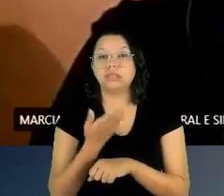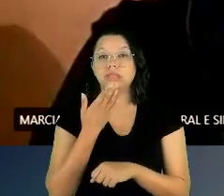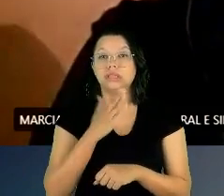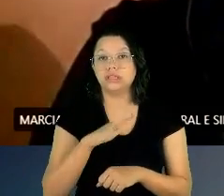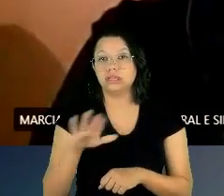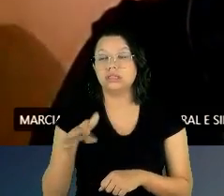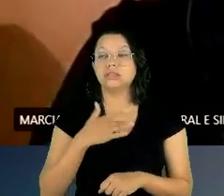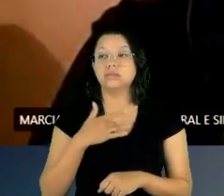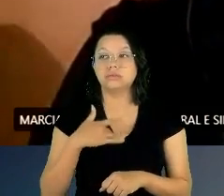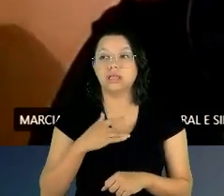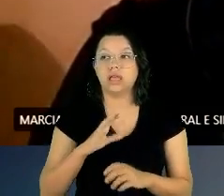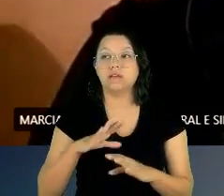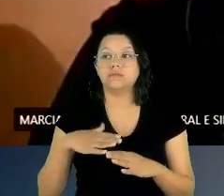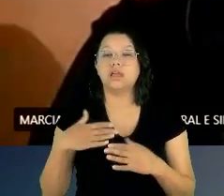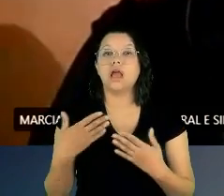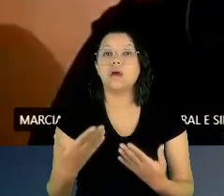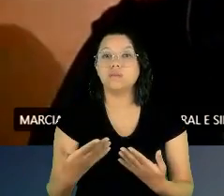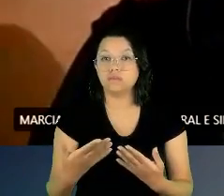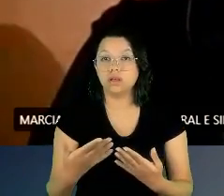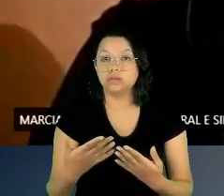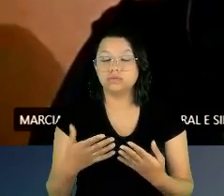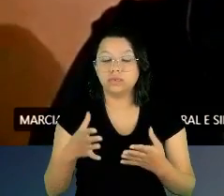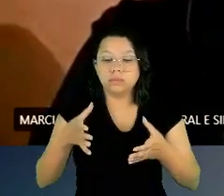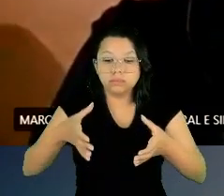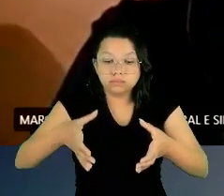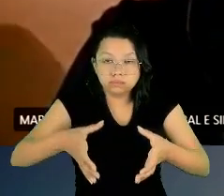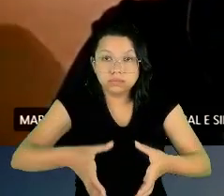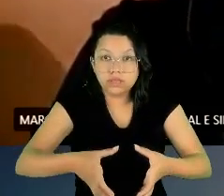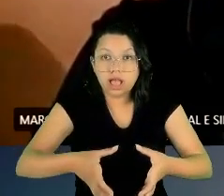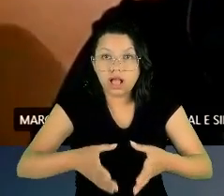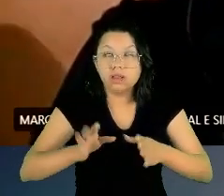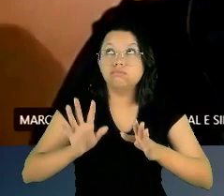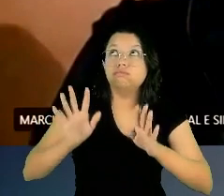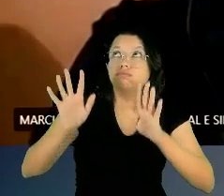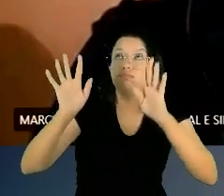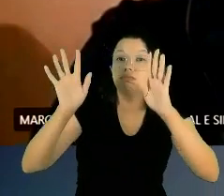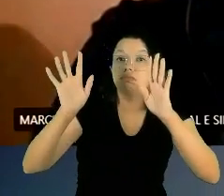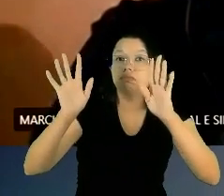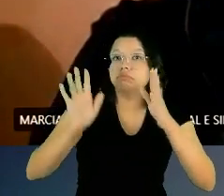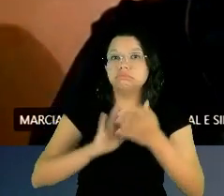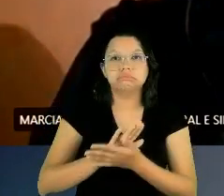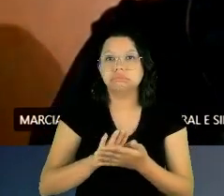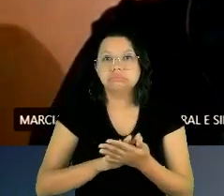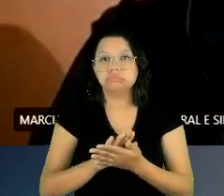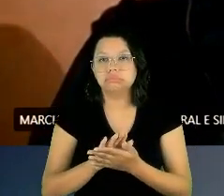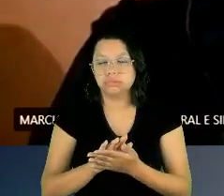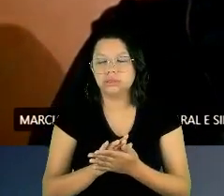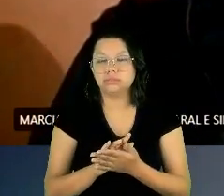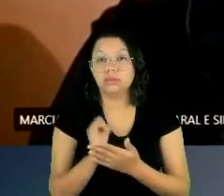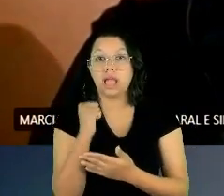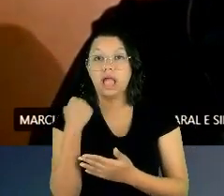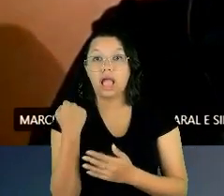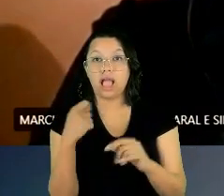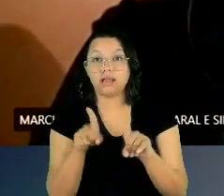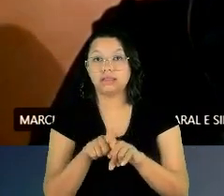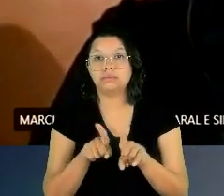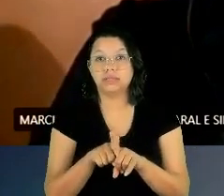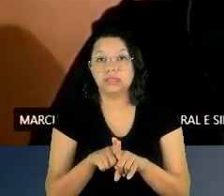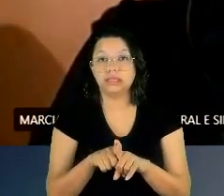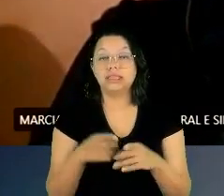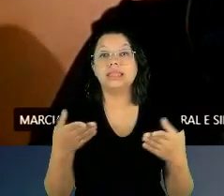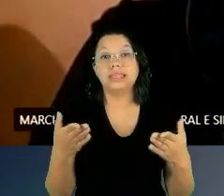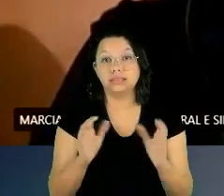saudáveis. Quando o pai e a mãe vai pegar esse bebê no berço, ele não estica os braços pedindo colo, geralmente, né, principalmente os mais graves,